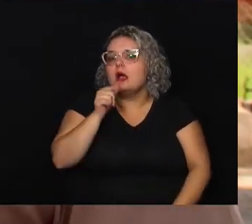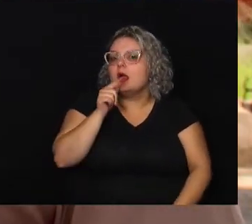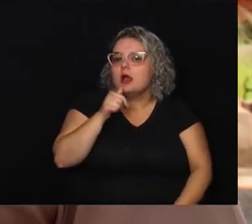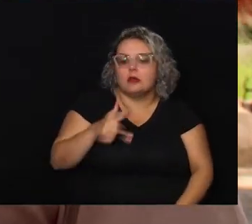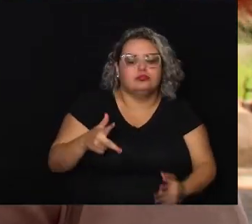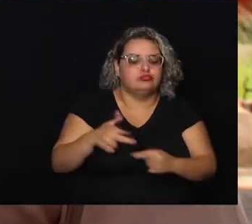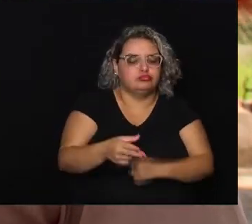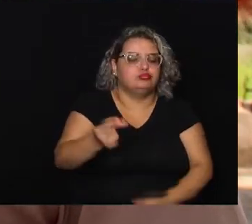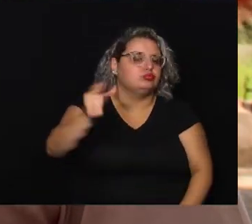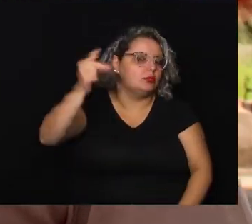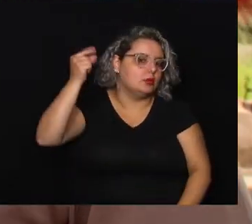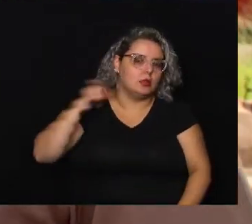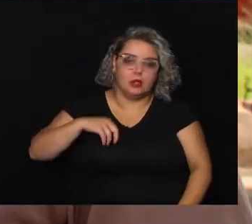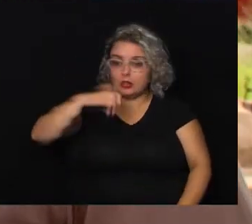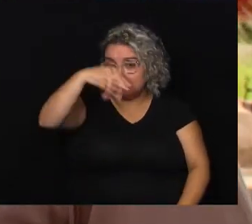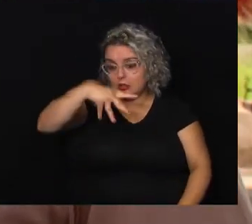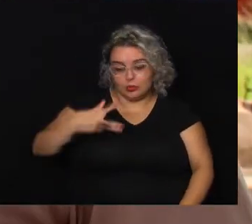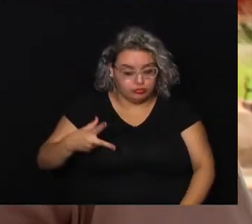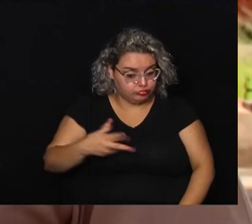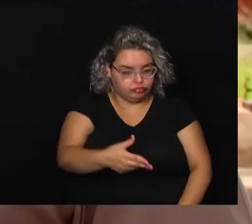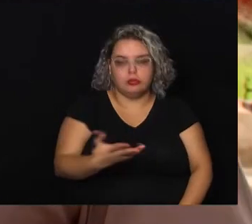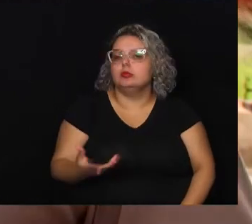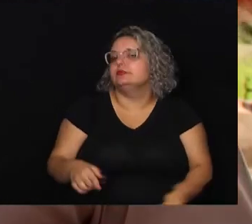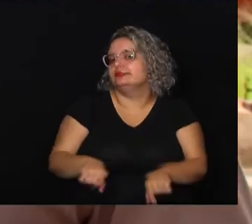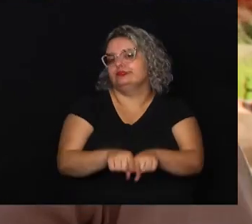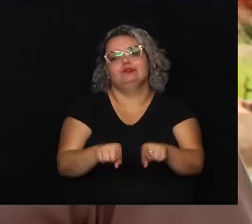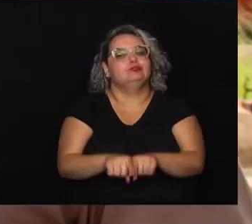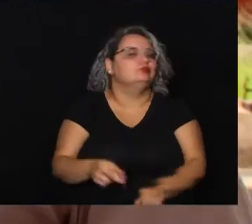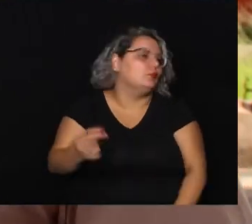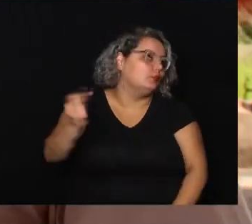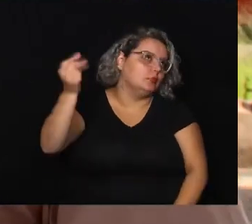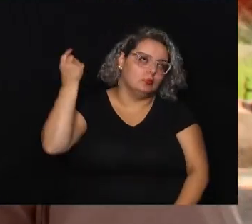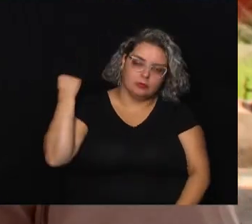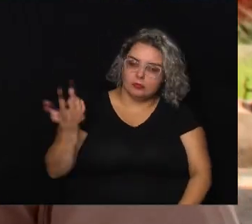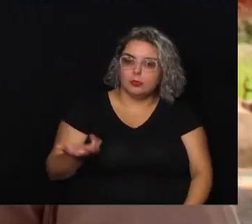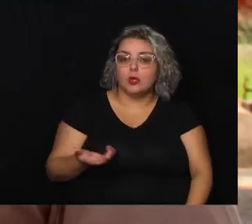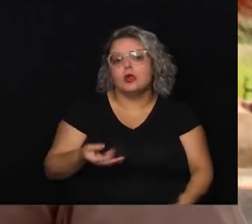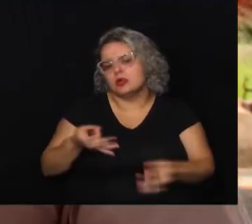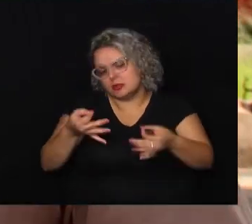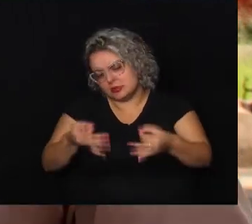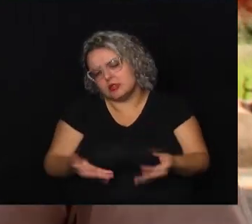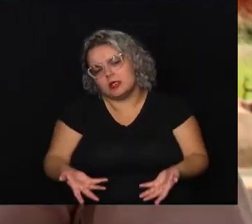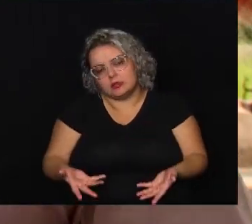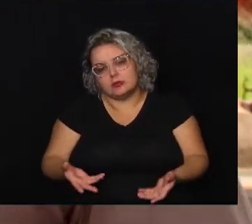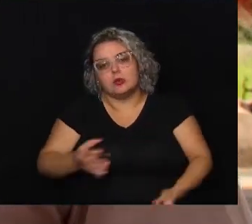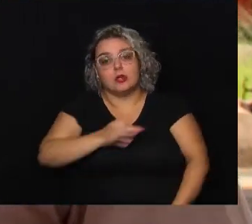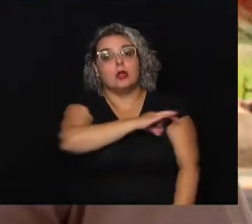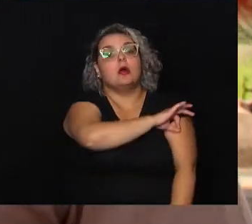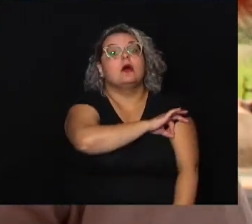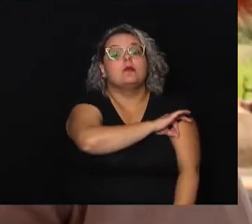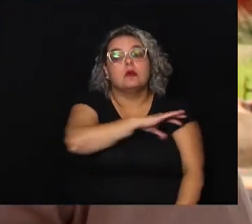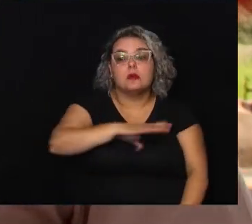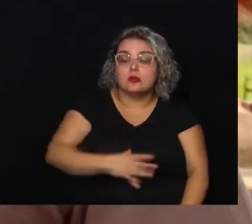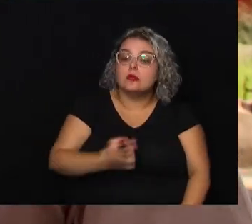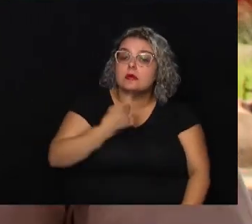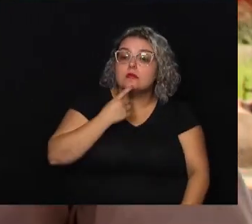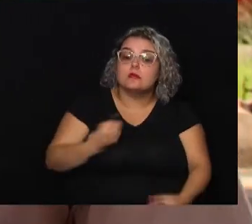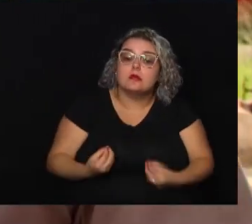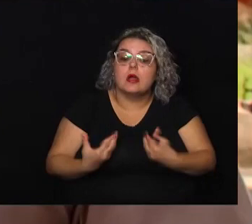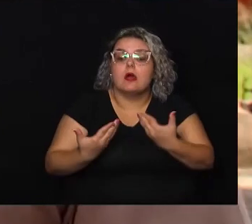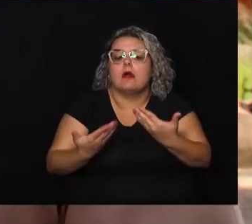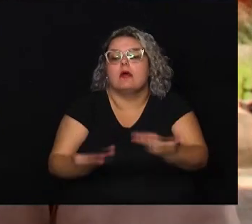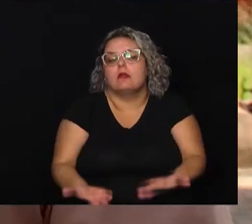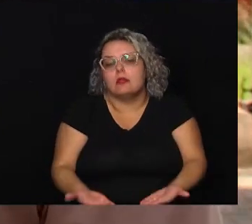anos, a luz cortada há muitos anos, então nada mais justo que a Prefeitura Municipal de Campinas ceder essa área aqui